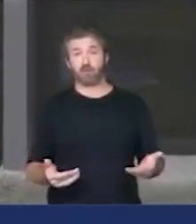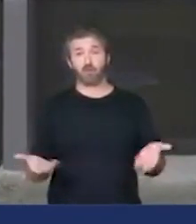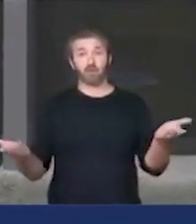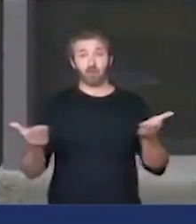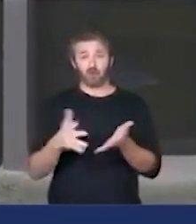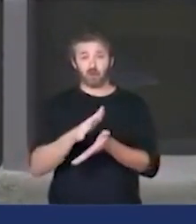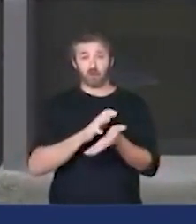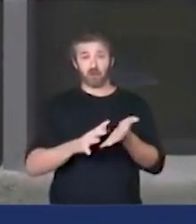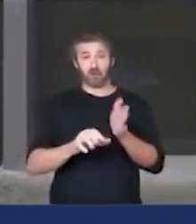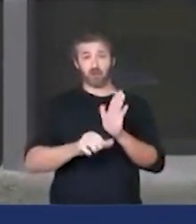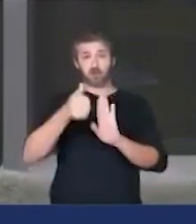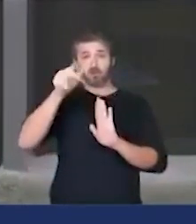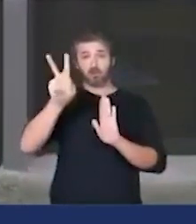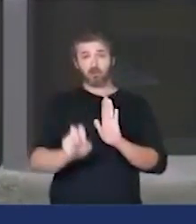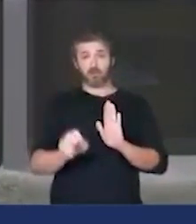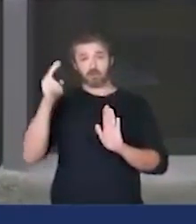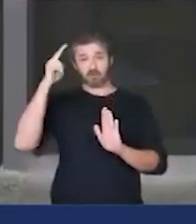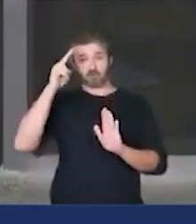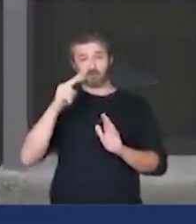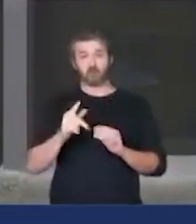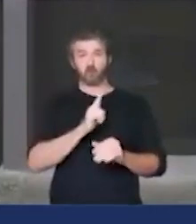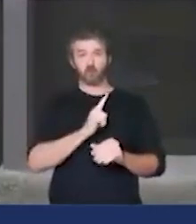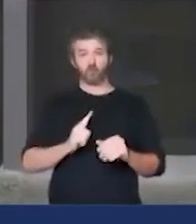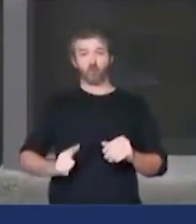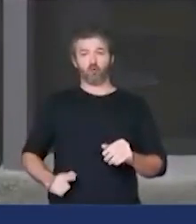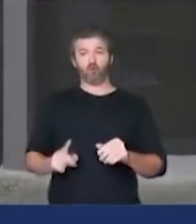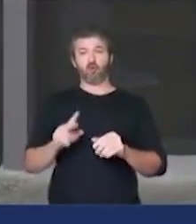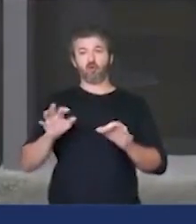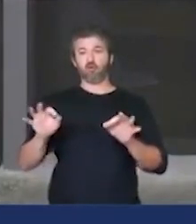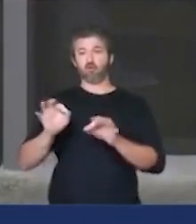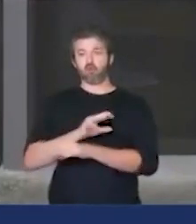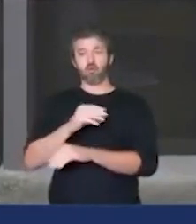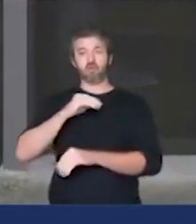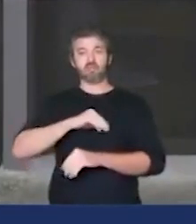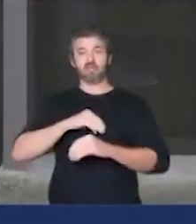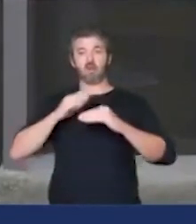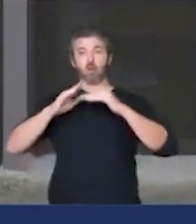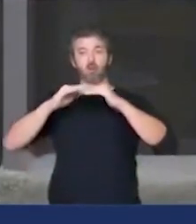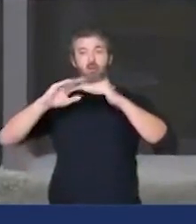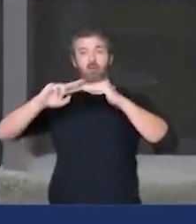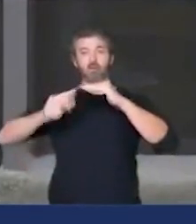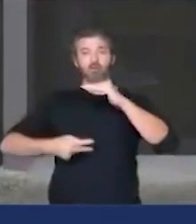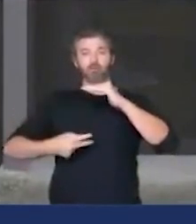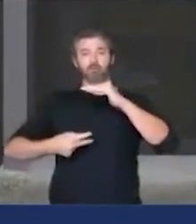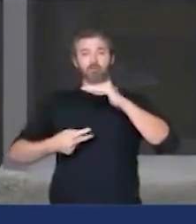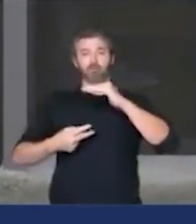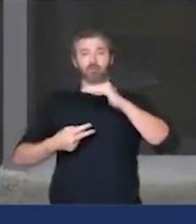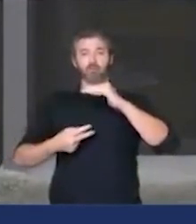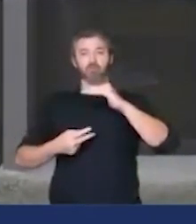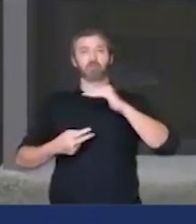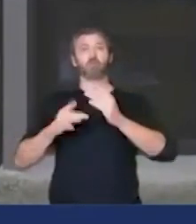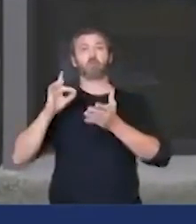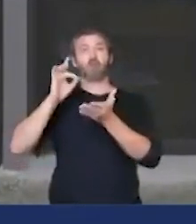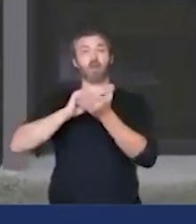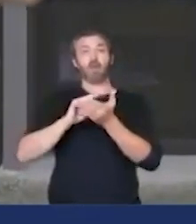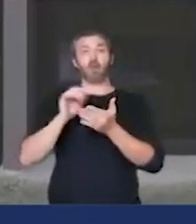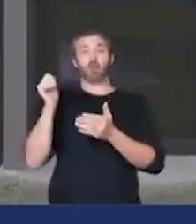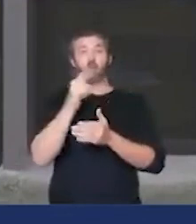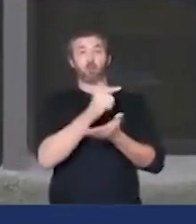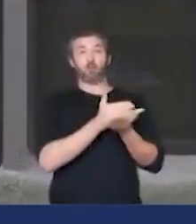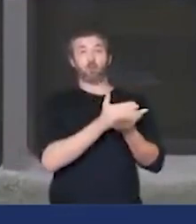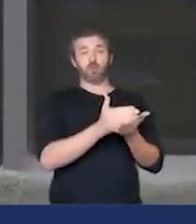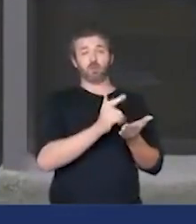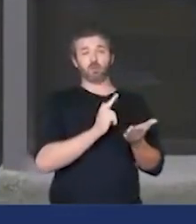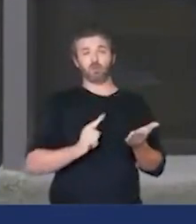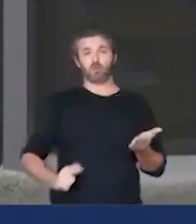Acabou de sair um dado, pela primeira vez na história, um governo vai se encerrar com um salário mínimo valendo menos no seu valor real do que